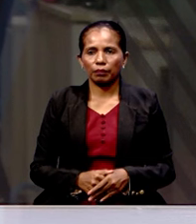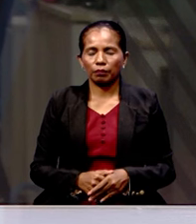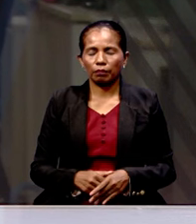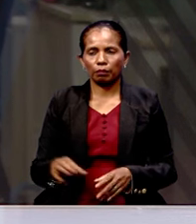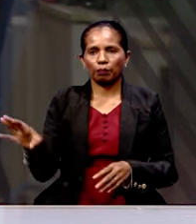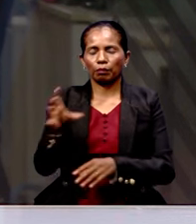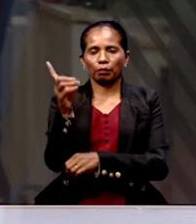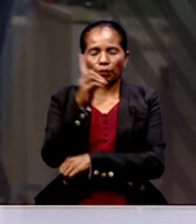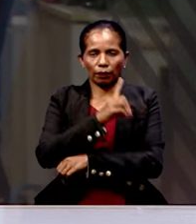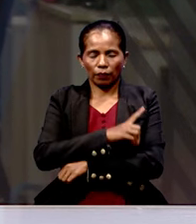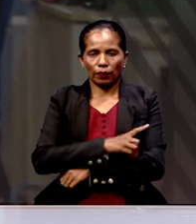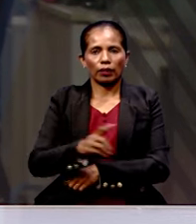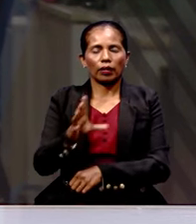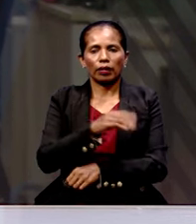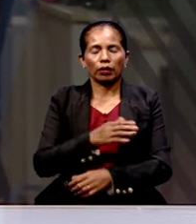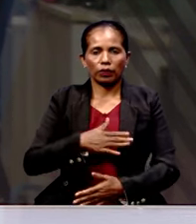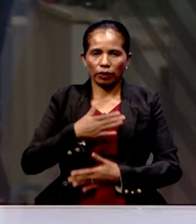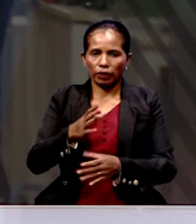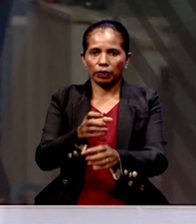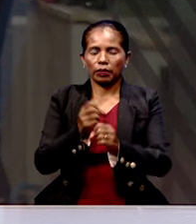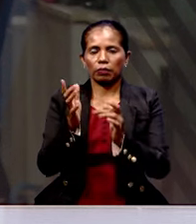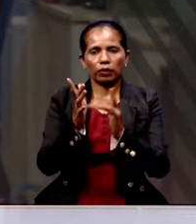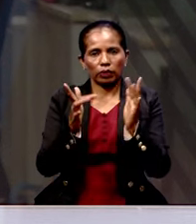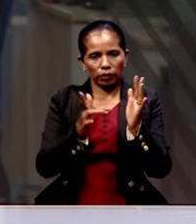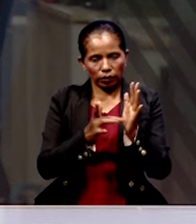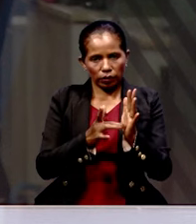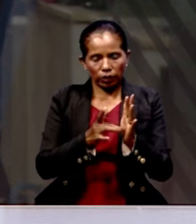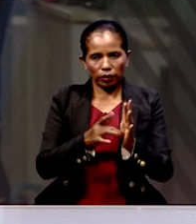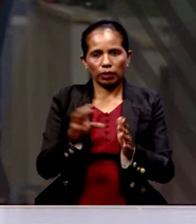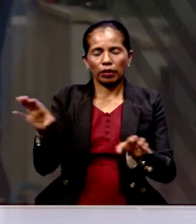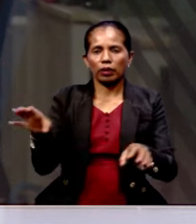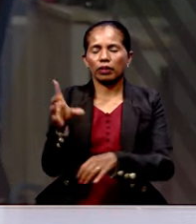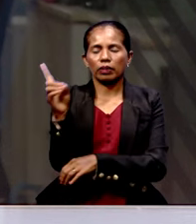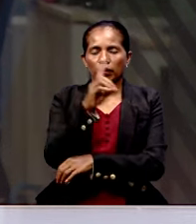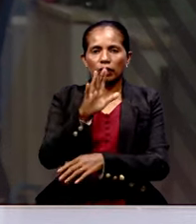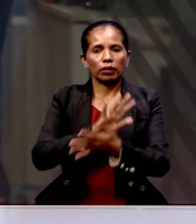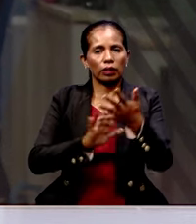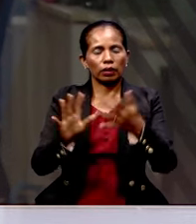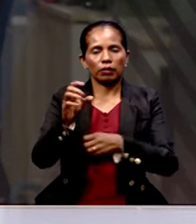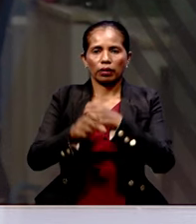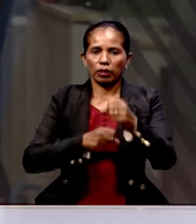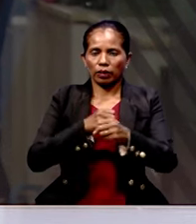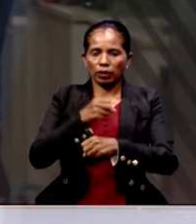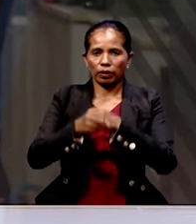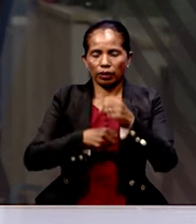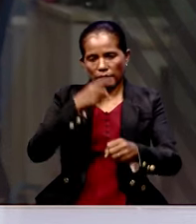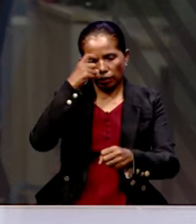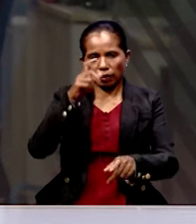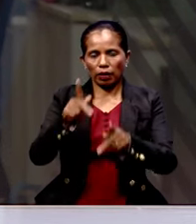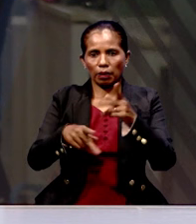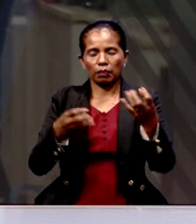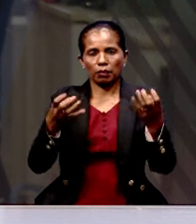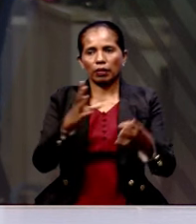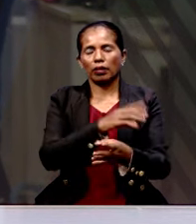Natal marca a festa solognian, horisimo cosocon Jesus, ne besrani cristão se celebra e atinantinan. Tambane e mabarak